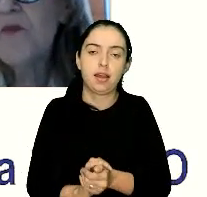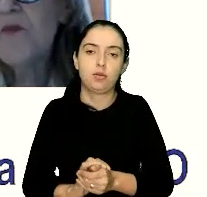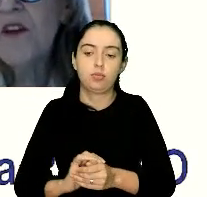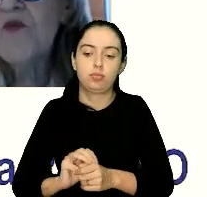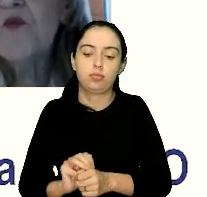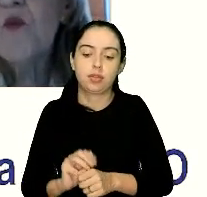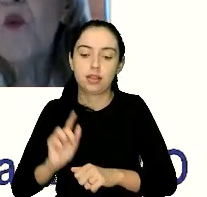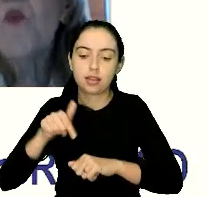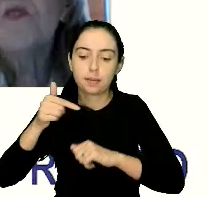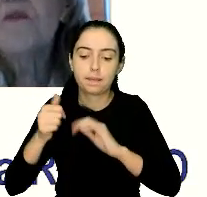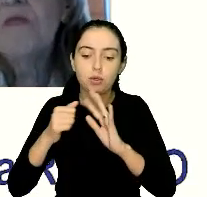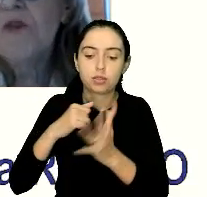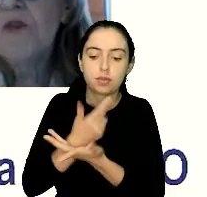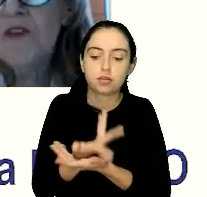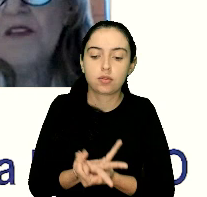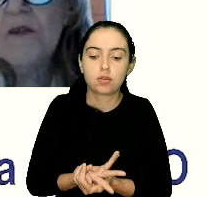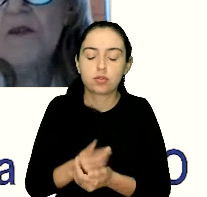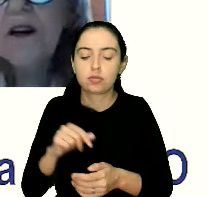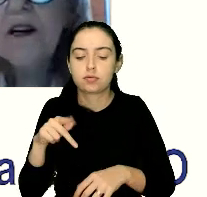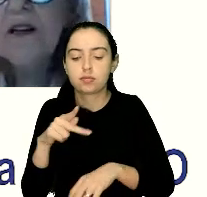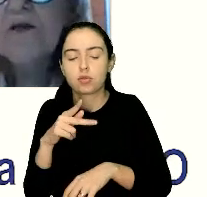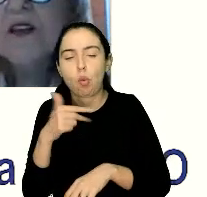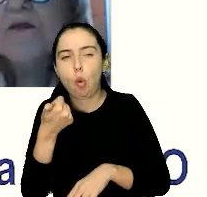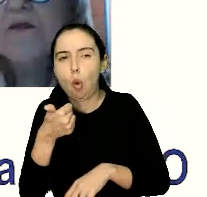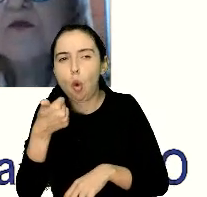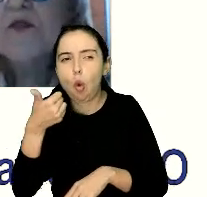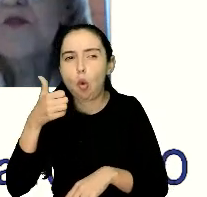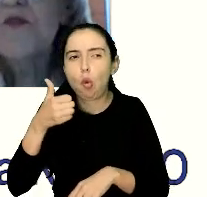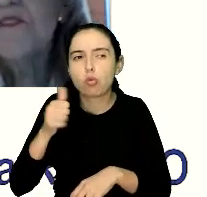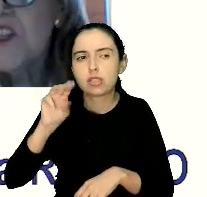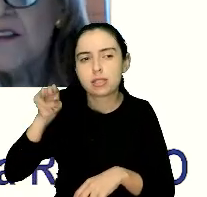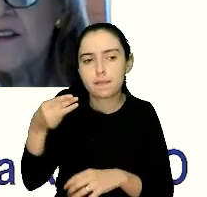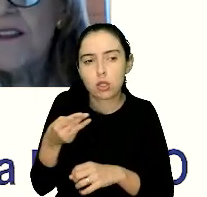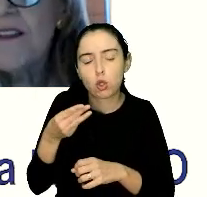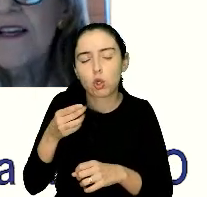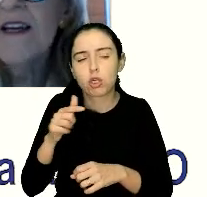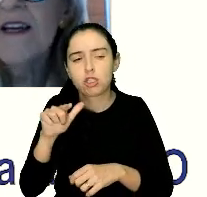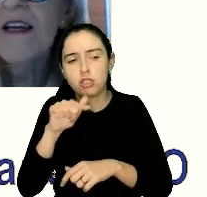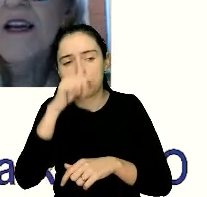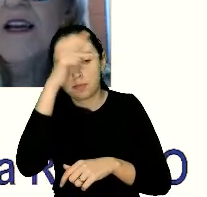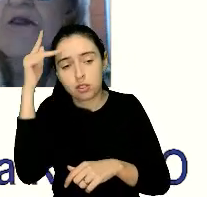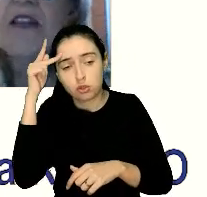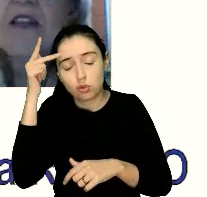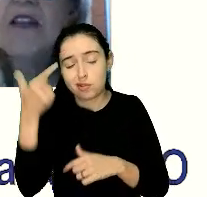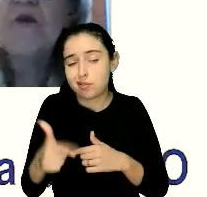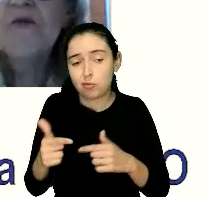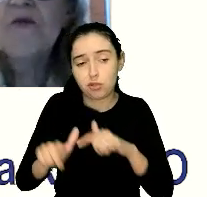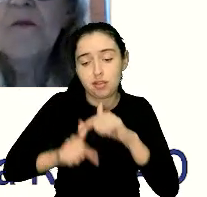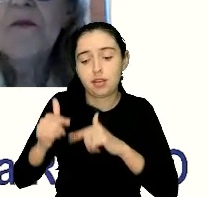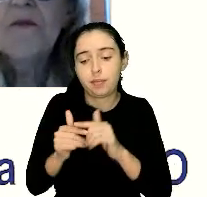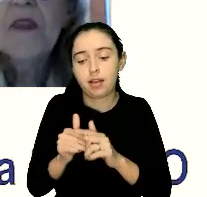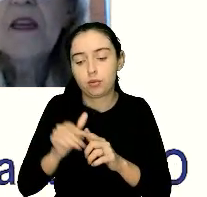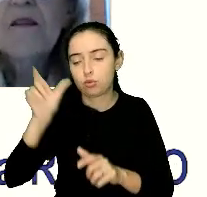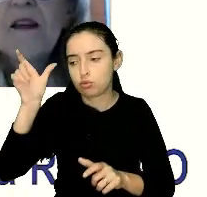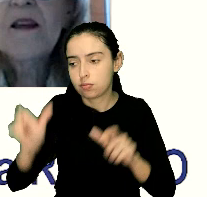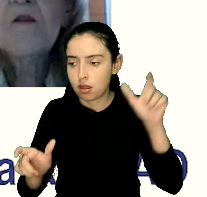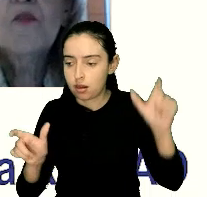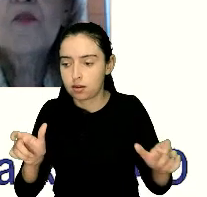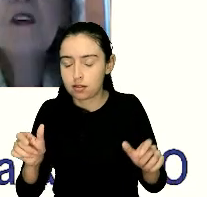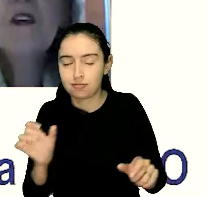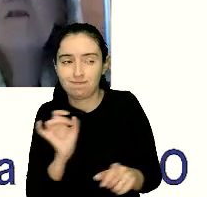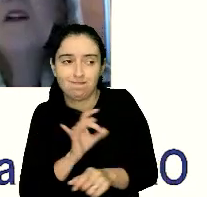havia no nosso país 11 milhões, né, de desempregados, as pessoas estão divididas entre a negação e o